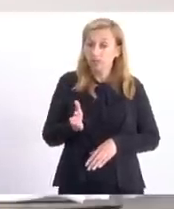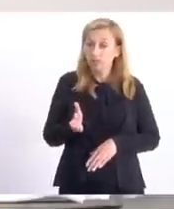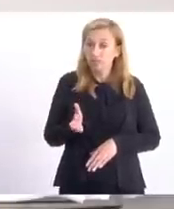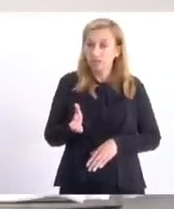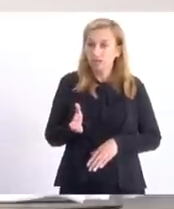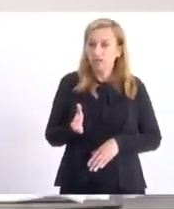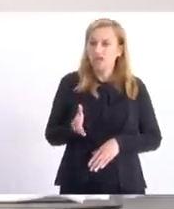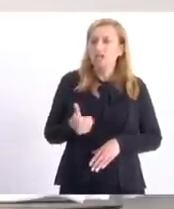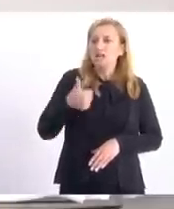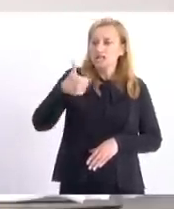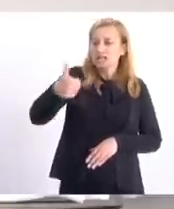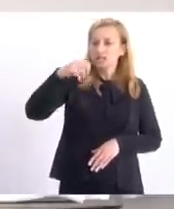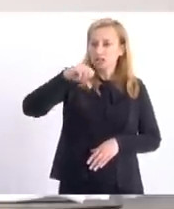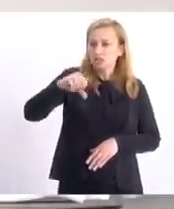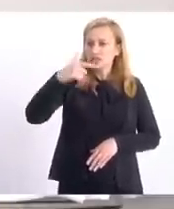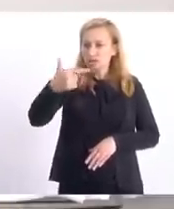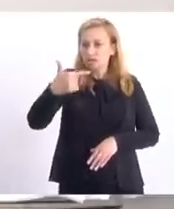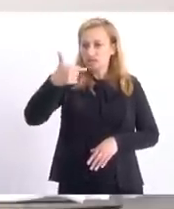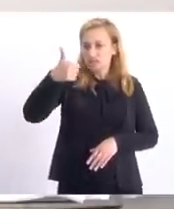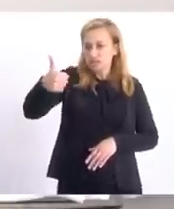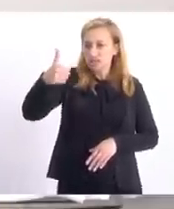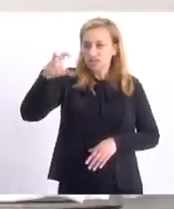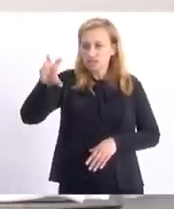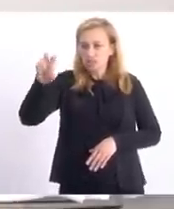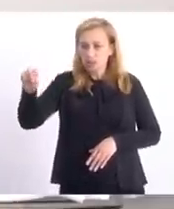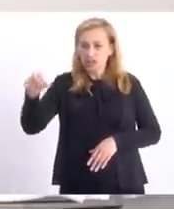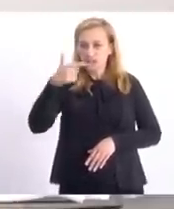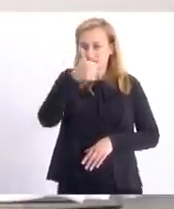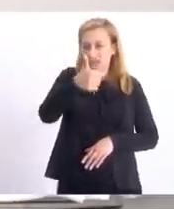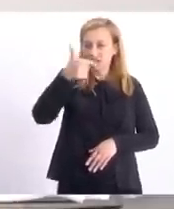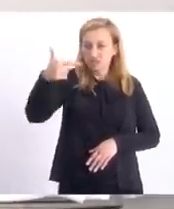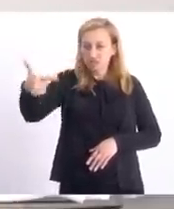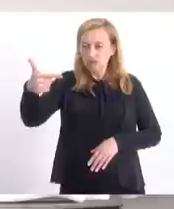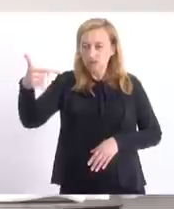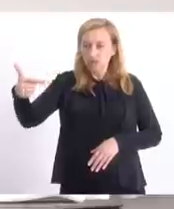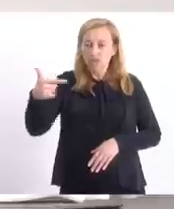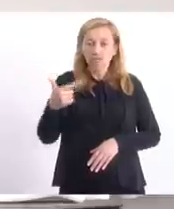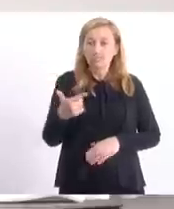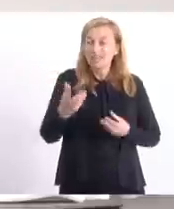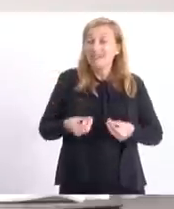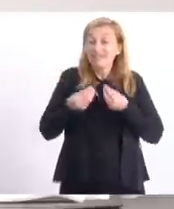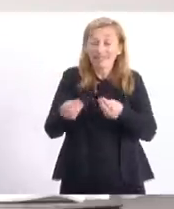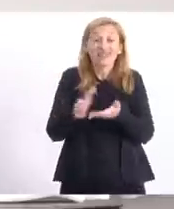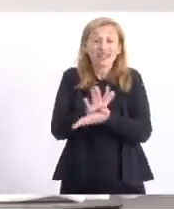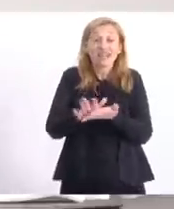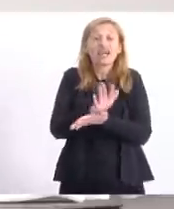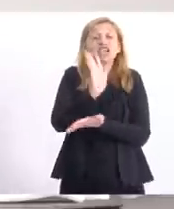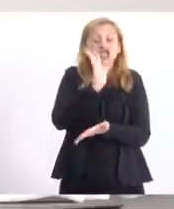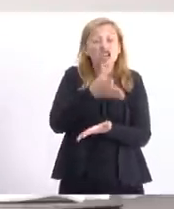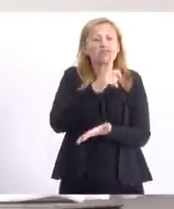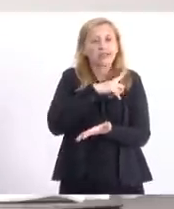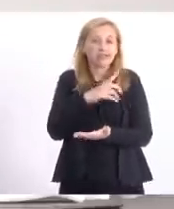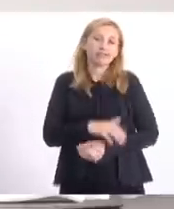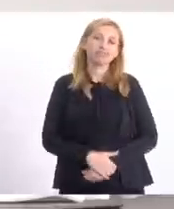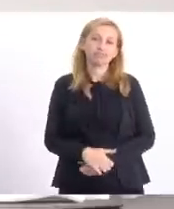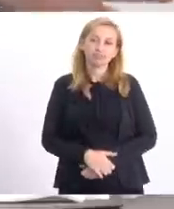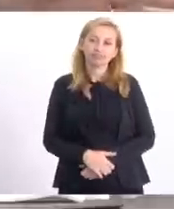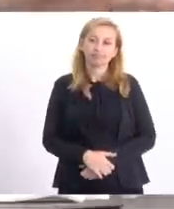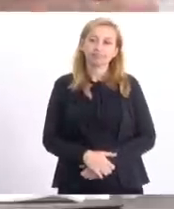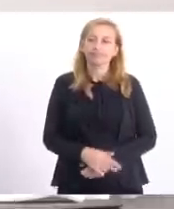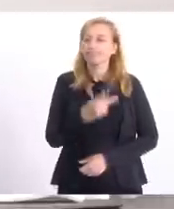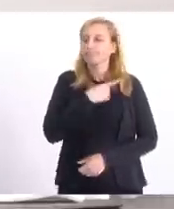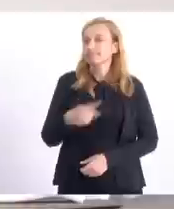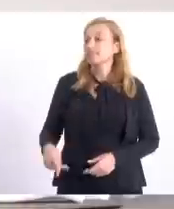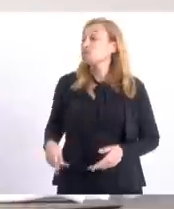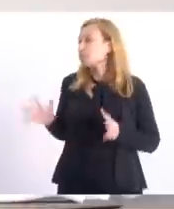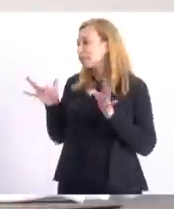O 192, 150, 122, ninguém está dando nada. Isso já existe. Não, presidente, é só